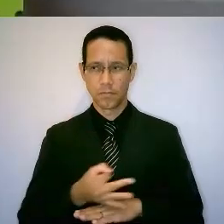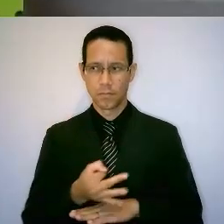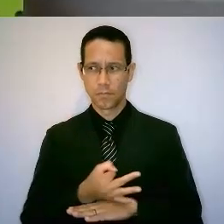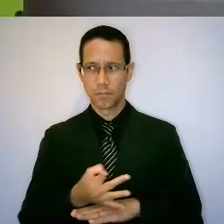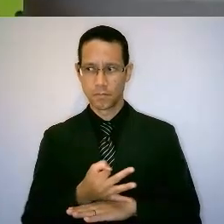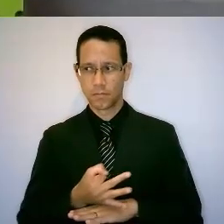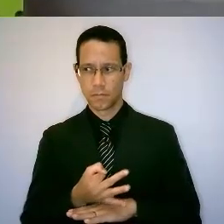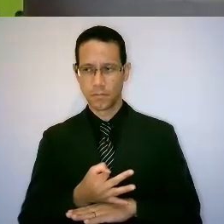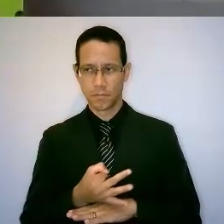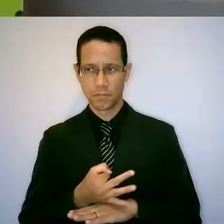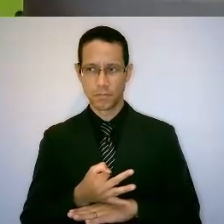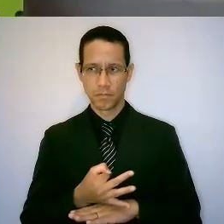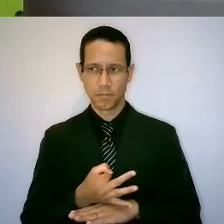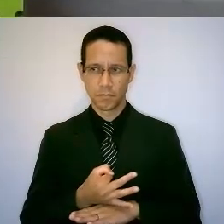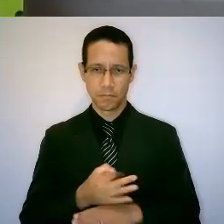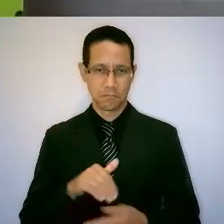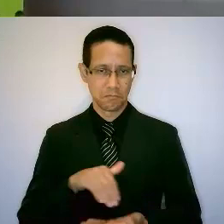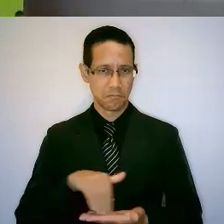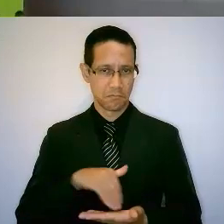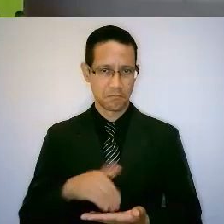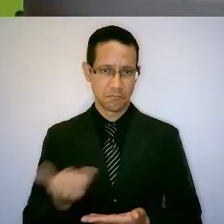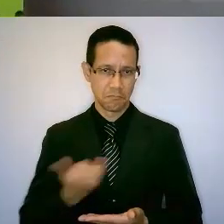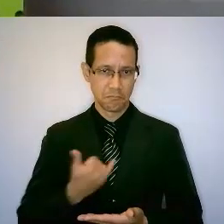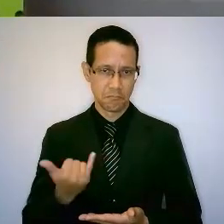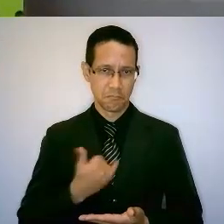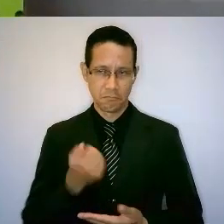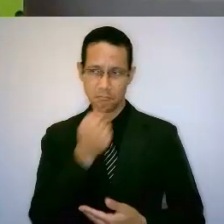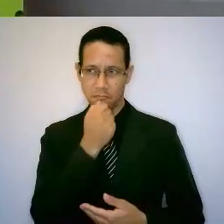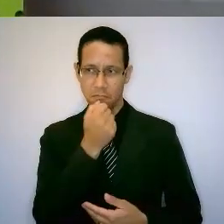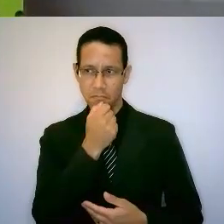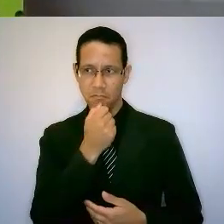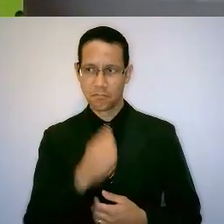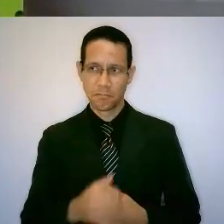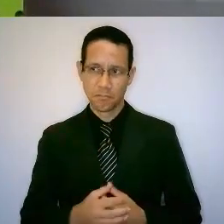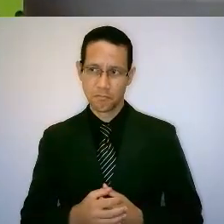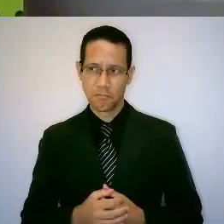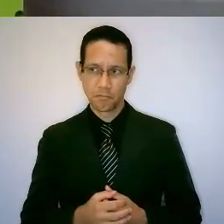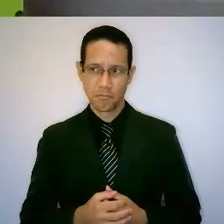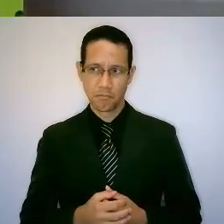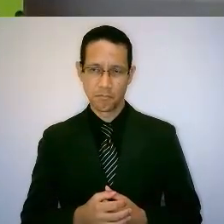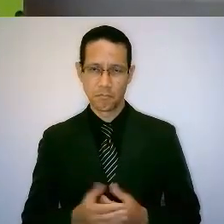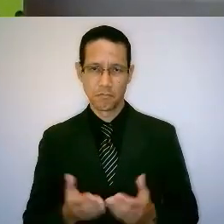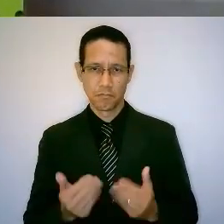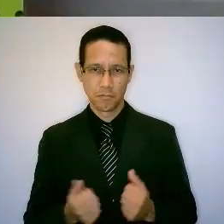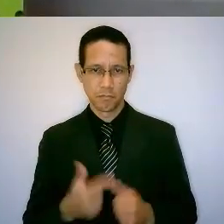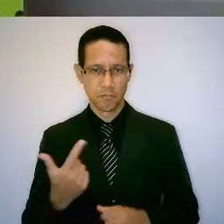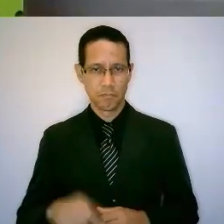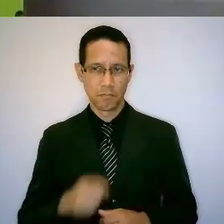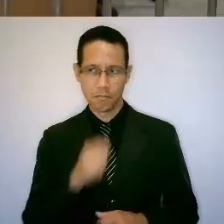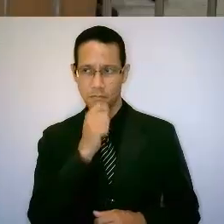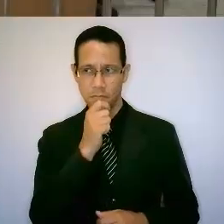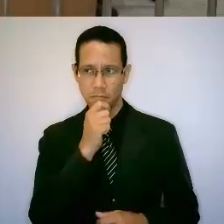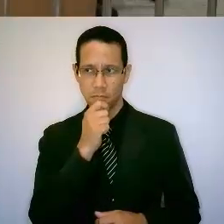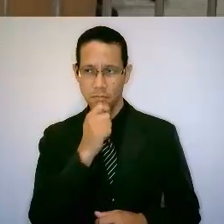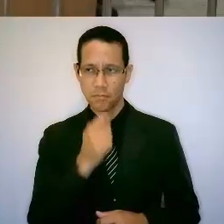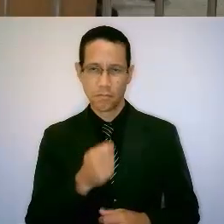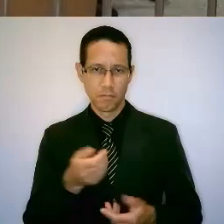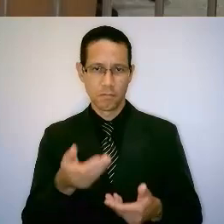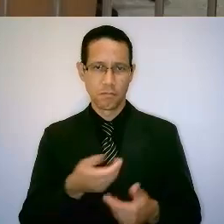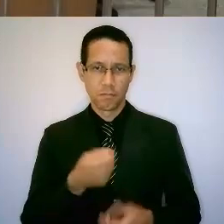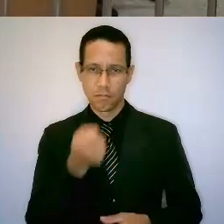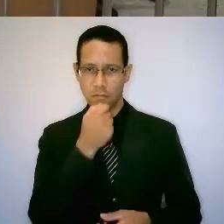ainda não me informou acho que alguém será convocado ainda ainda não se deu a convocação não